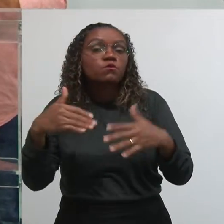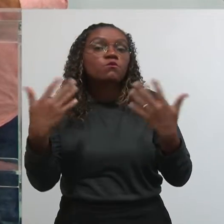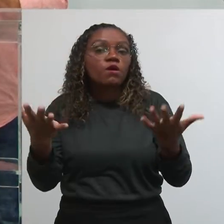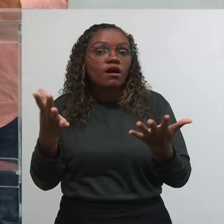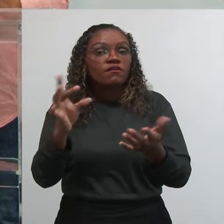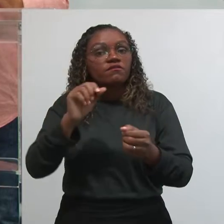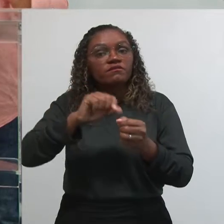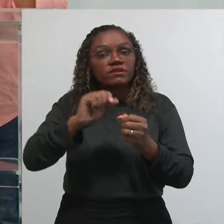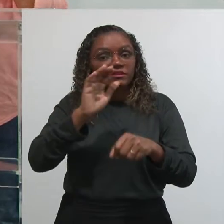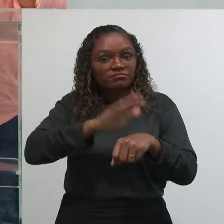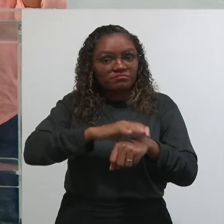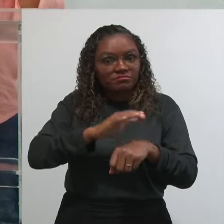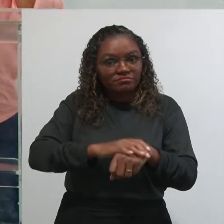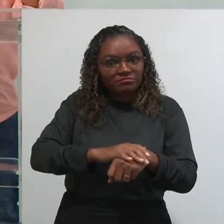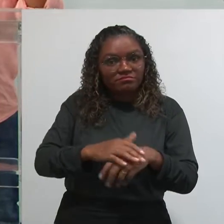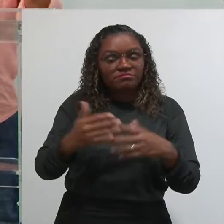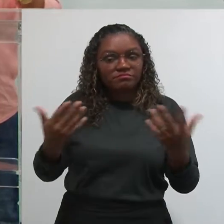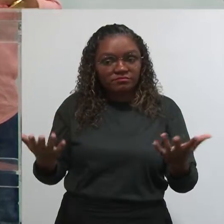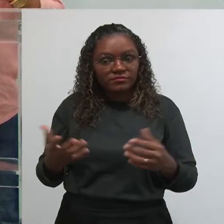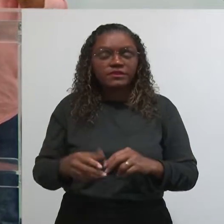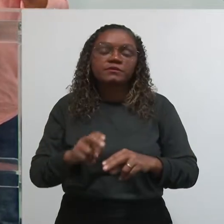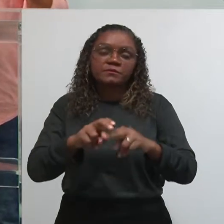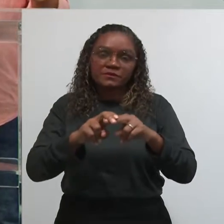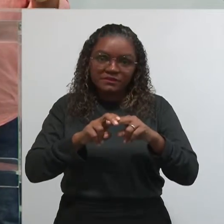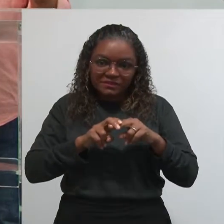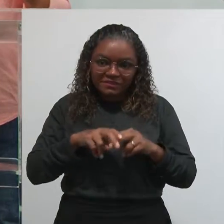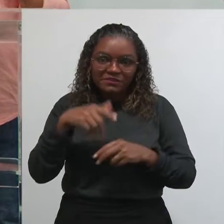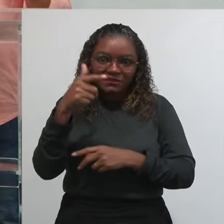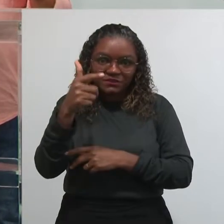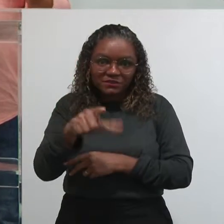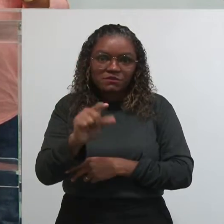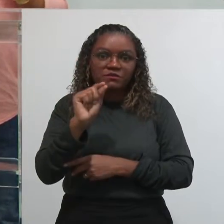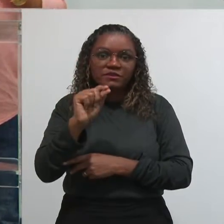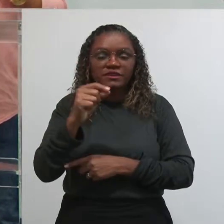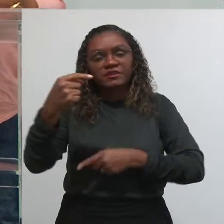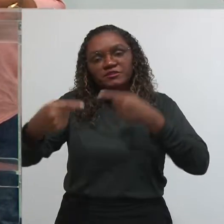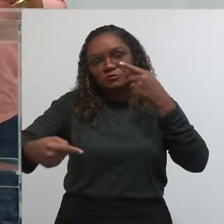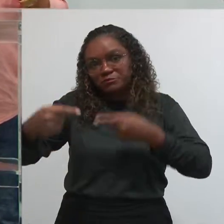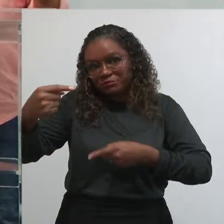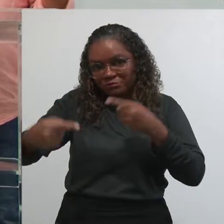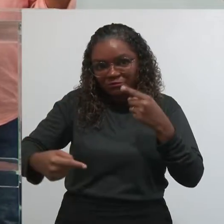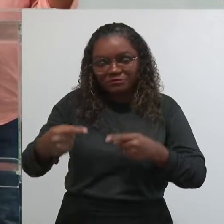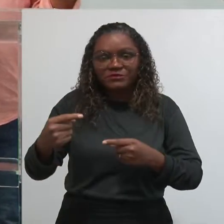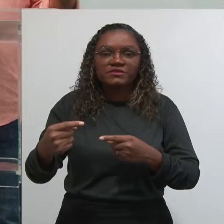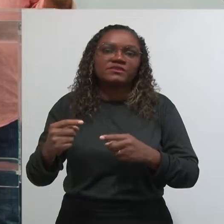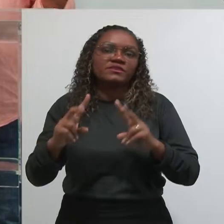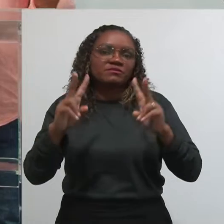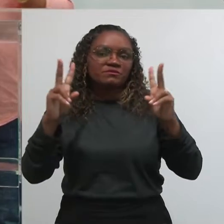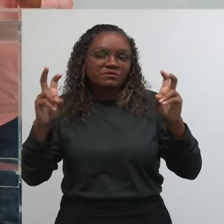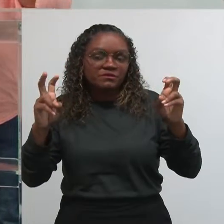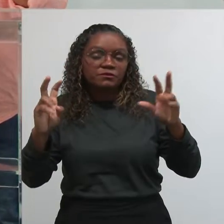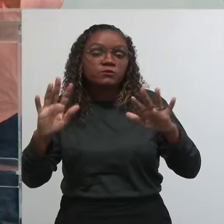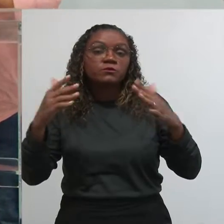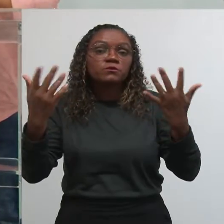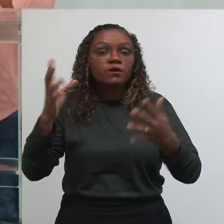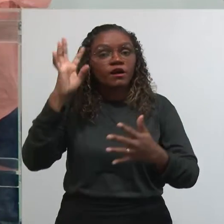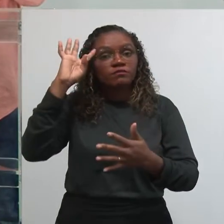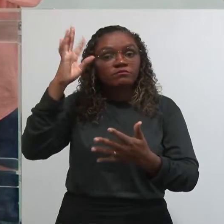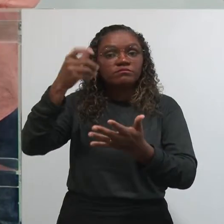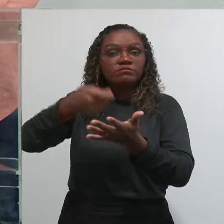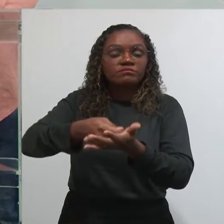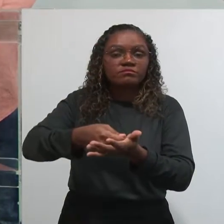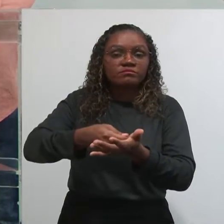aquele problema, né? Então você entra aí de novo no campo das discussões políticas a respeito de qual solução é